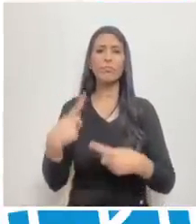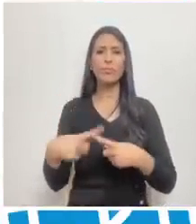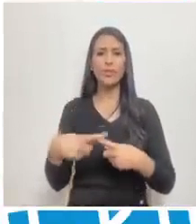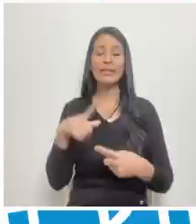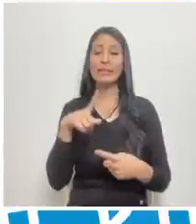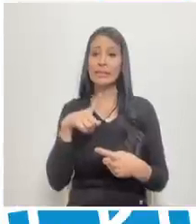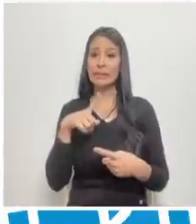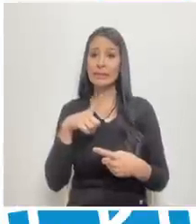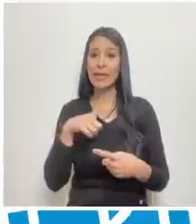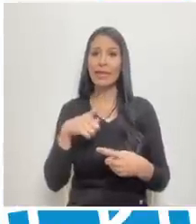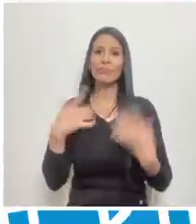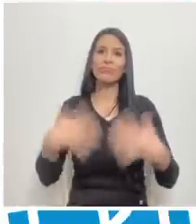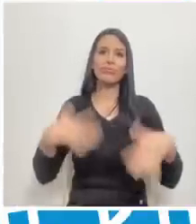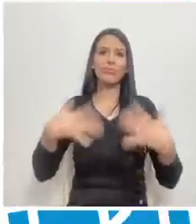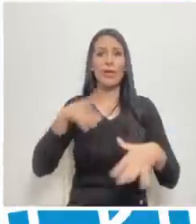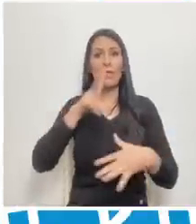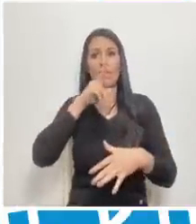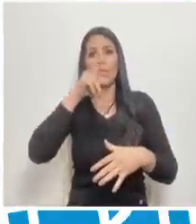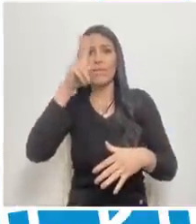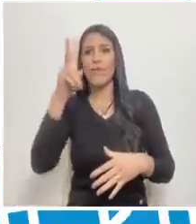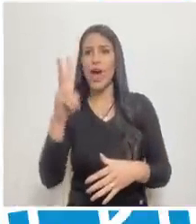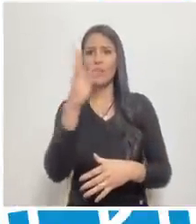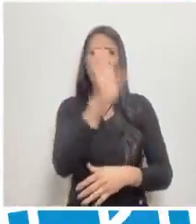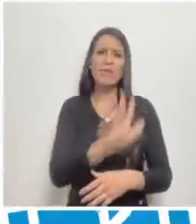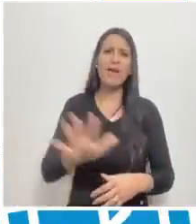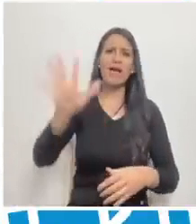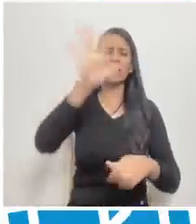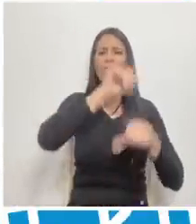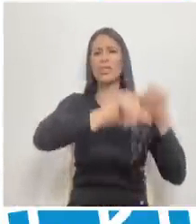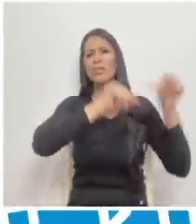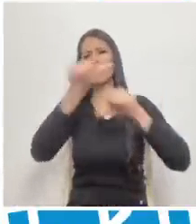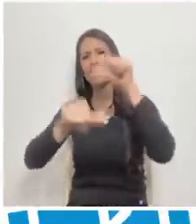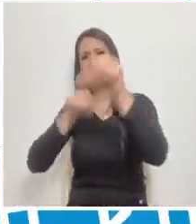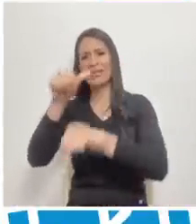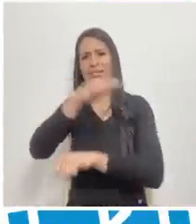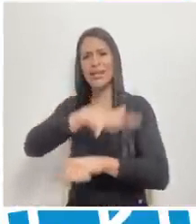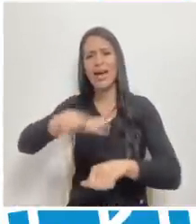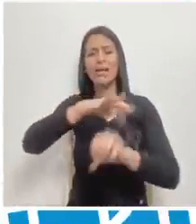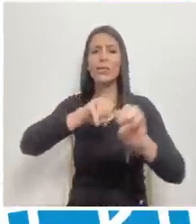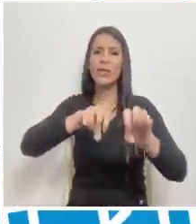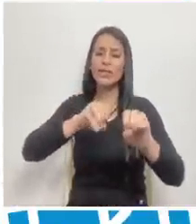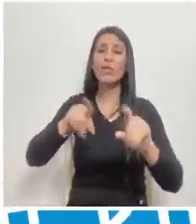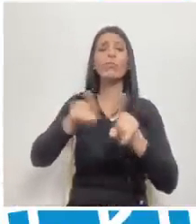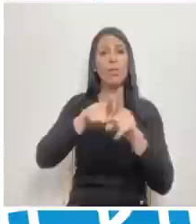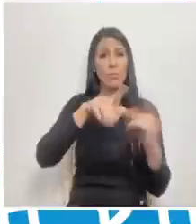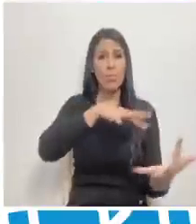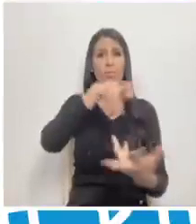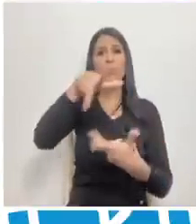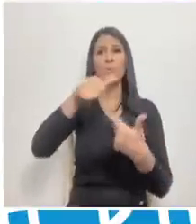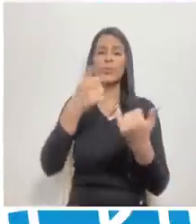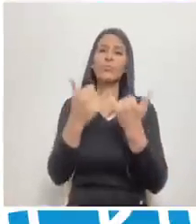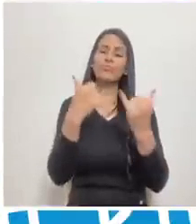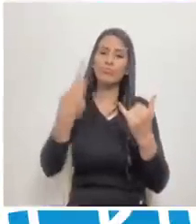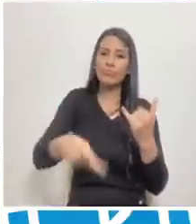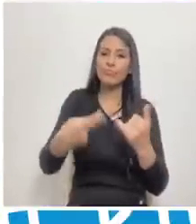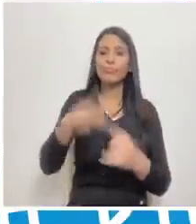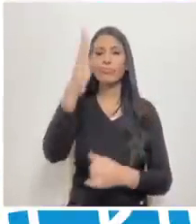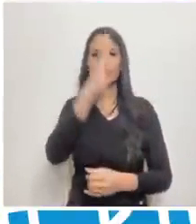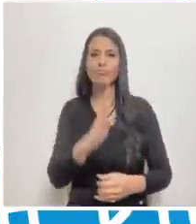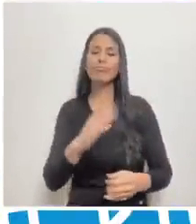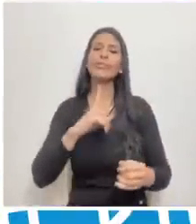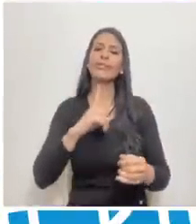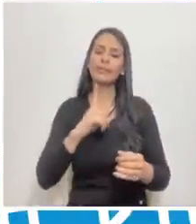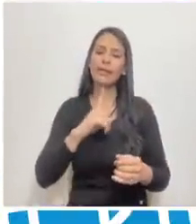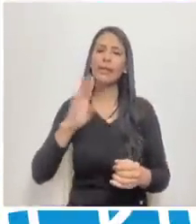mudanças na educação no Brasil e no mundo, né? Aqui no Brasil, a Base Nacional Comum Curricular, que está sendo